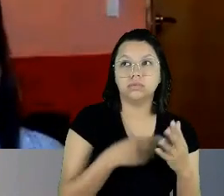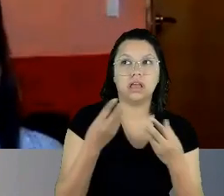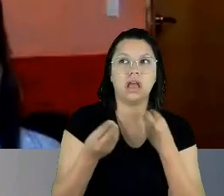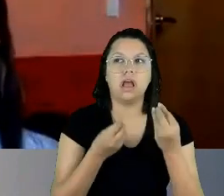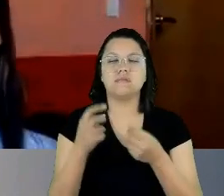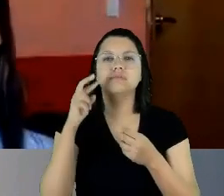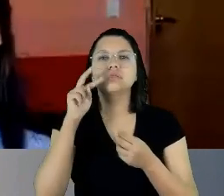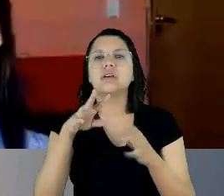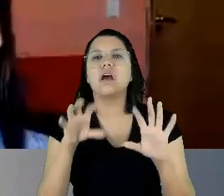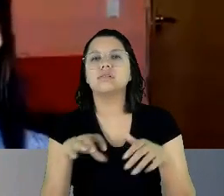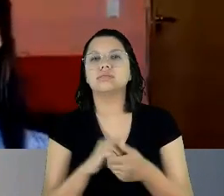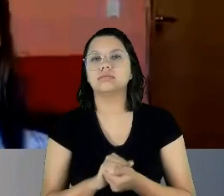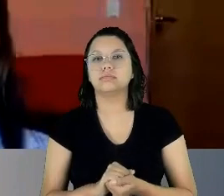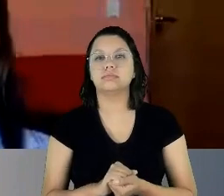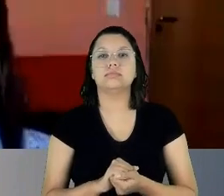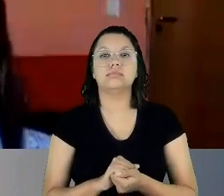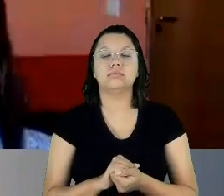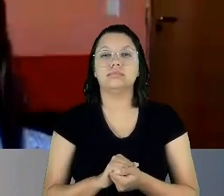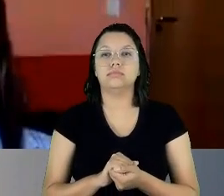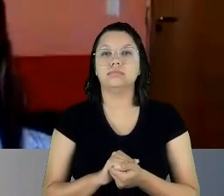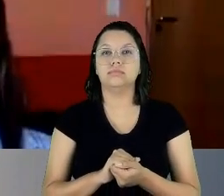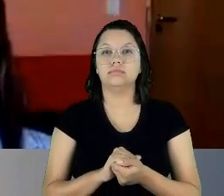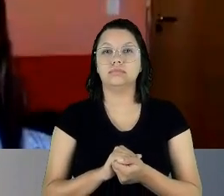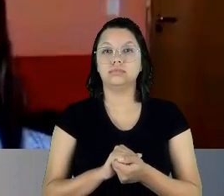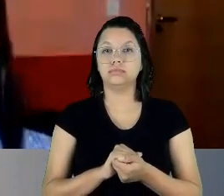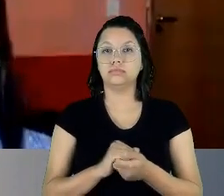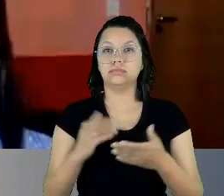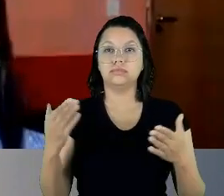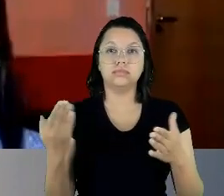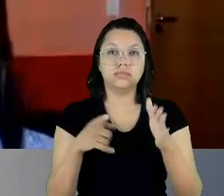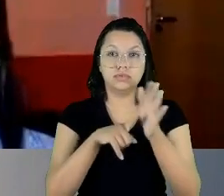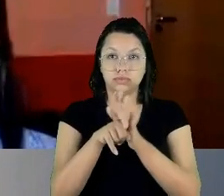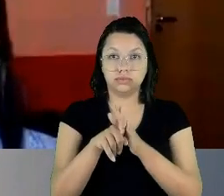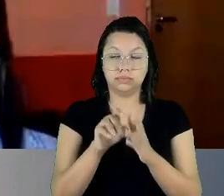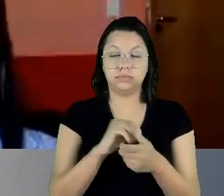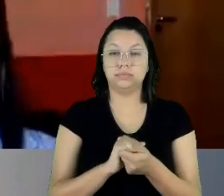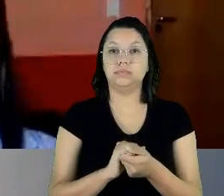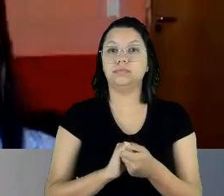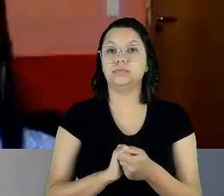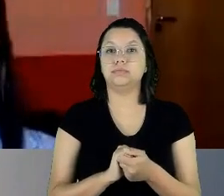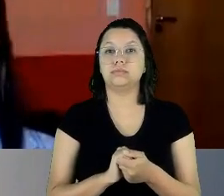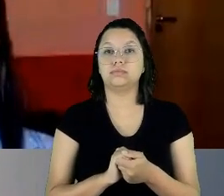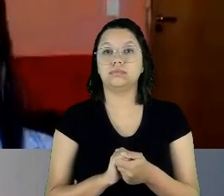enfim, como que vocês olham assim essa questão?